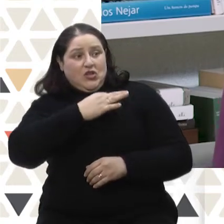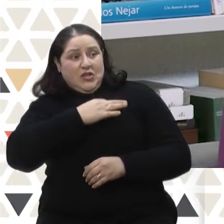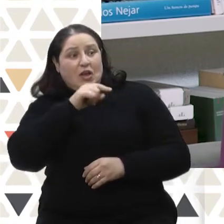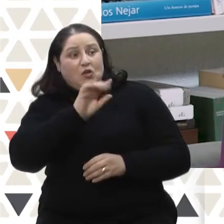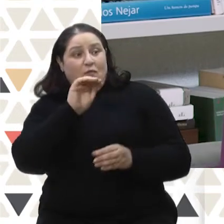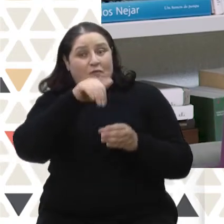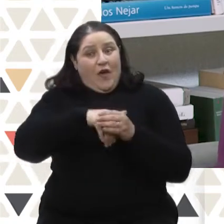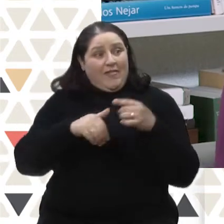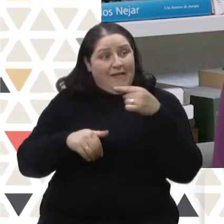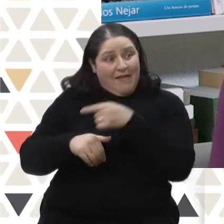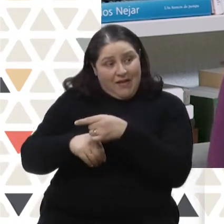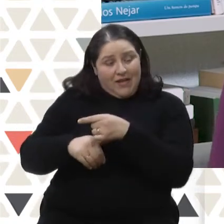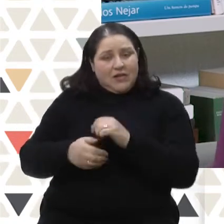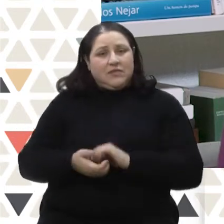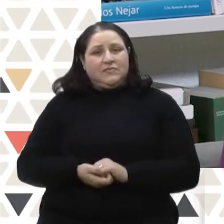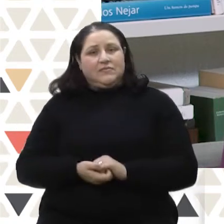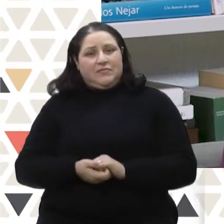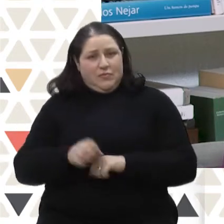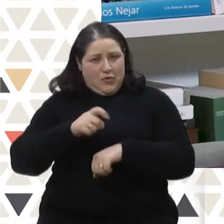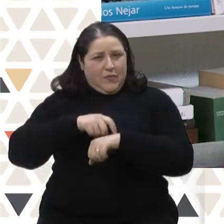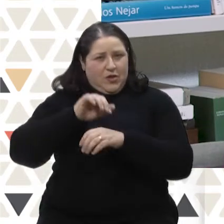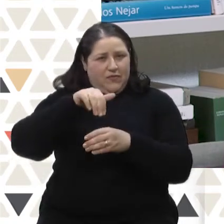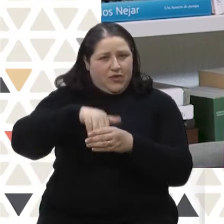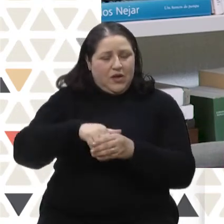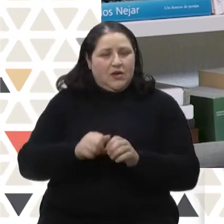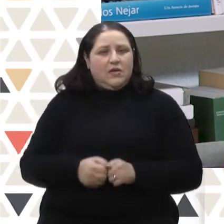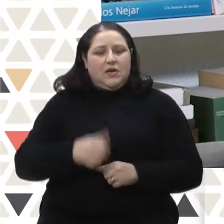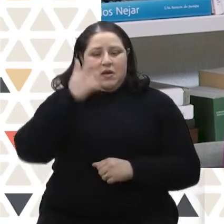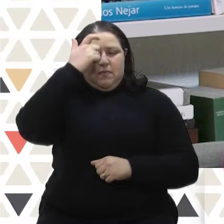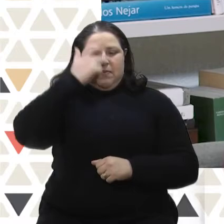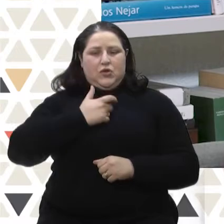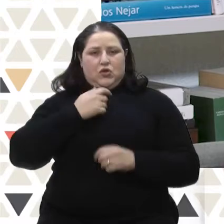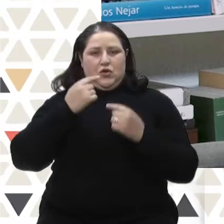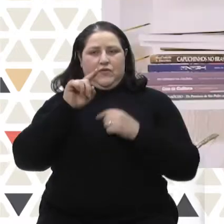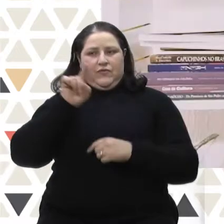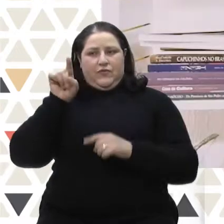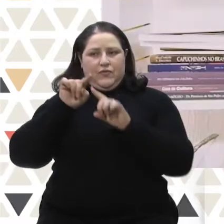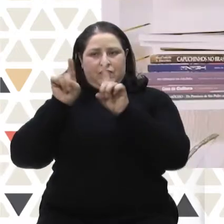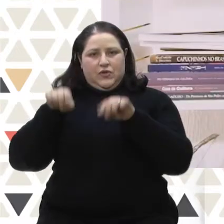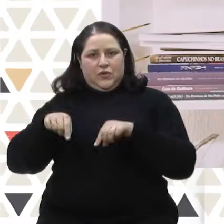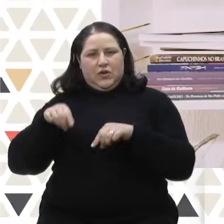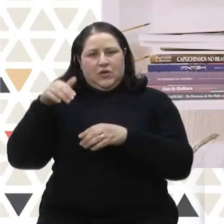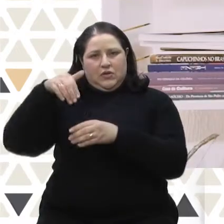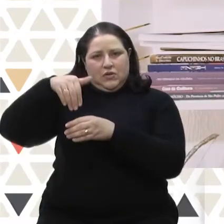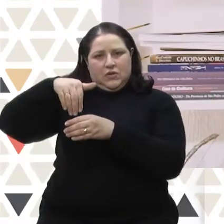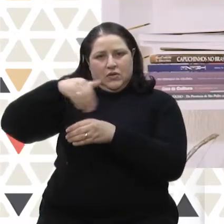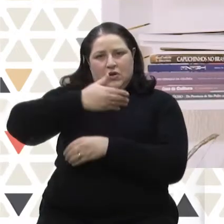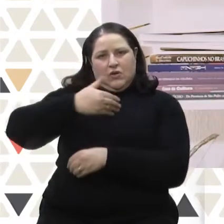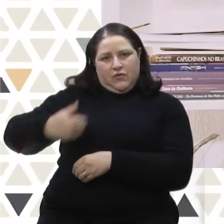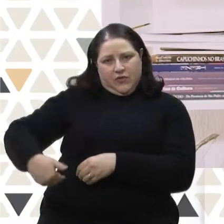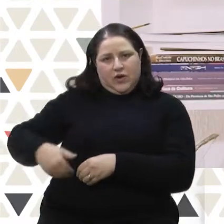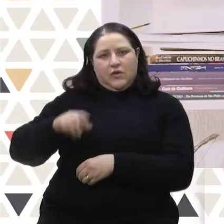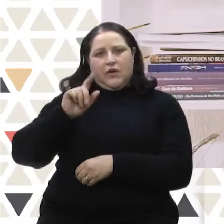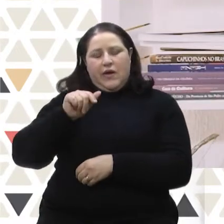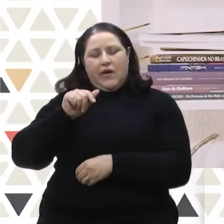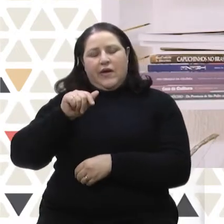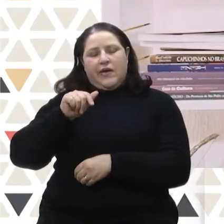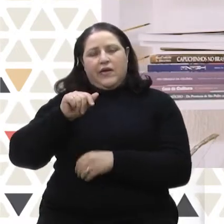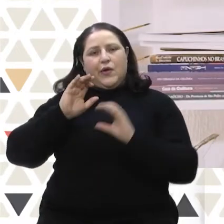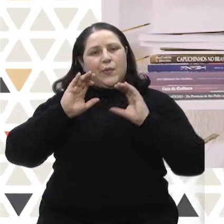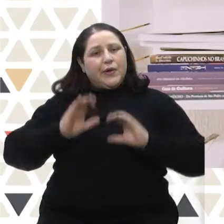ou indicar candidatos para determinada situação e no voto, o funcionário público poderá